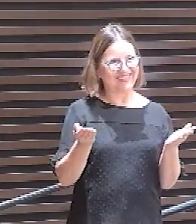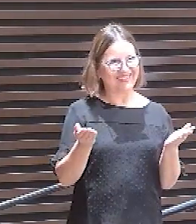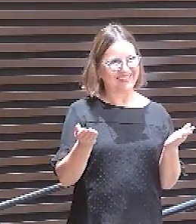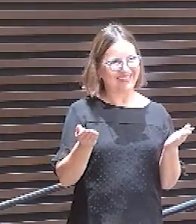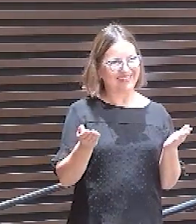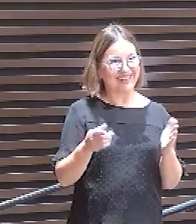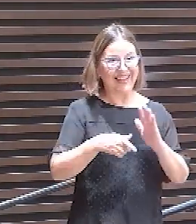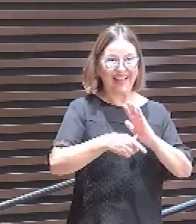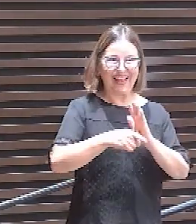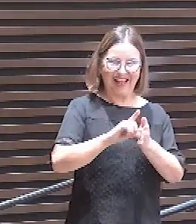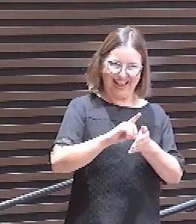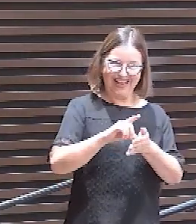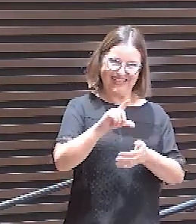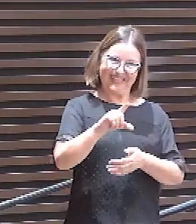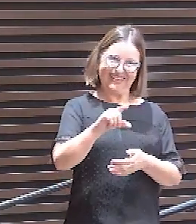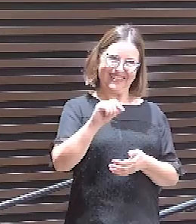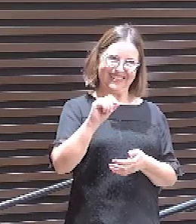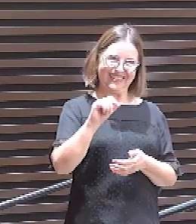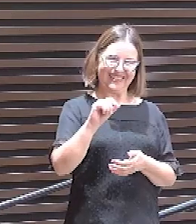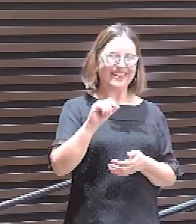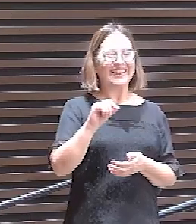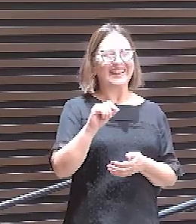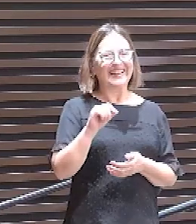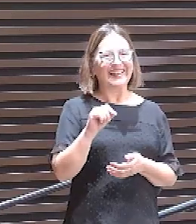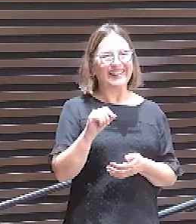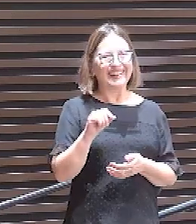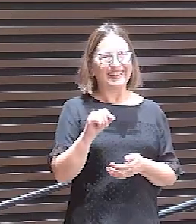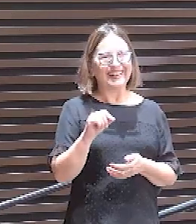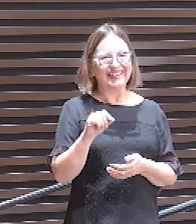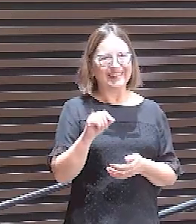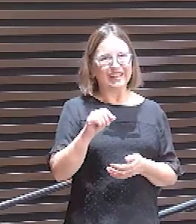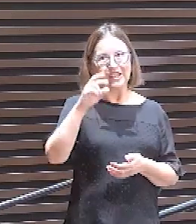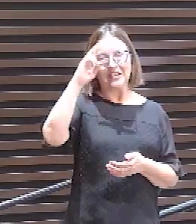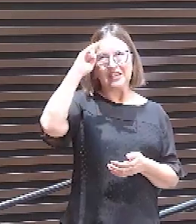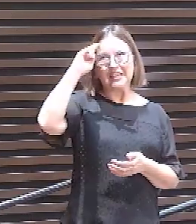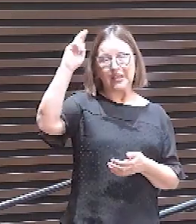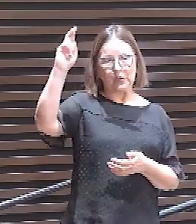Antes de tomar uma decisão, dizer, Senhor, eu não quero ser